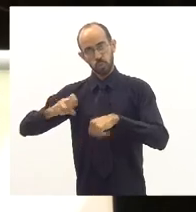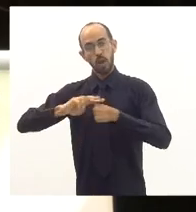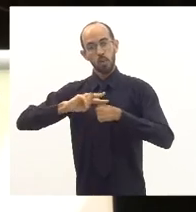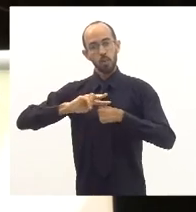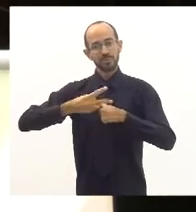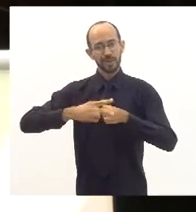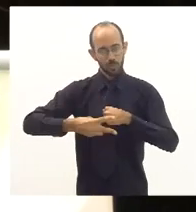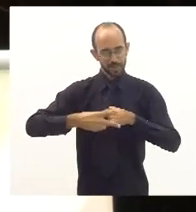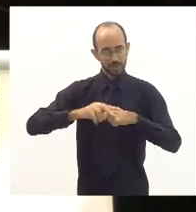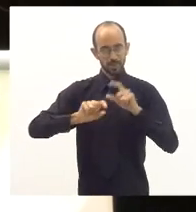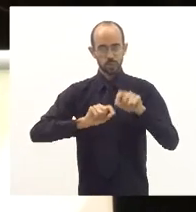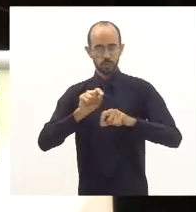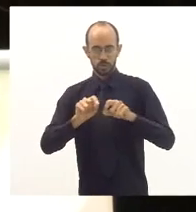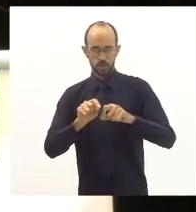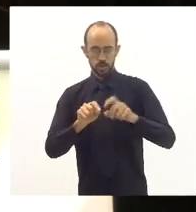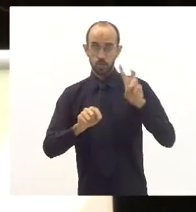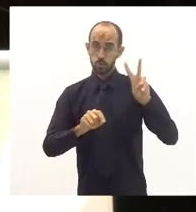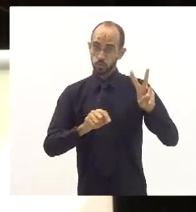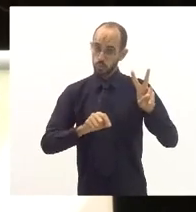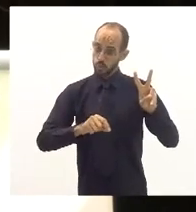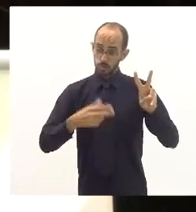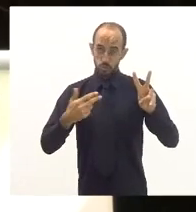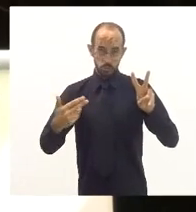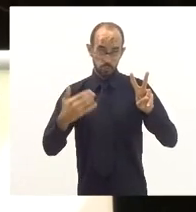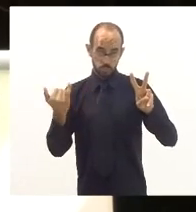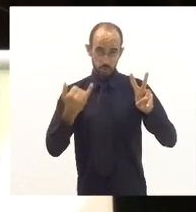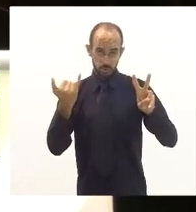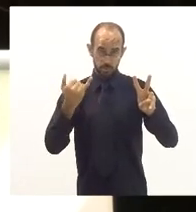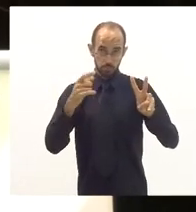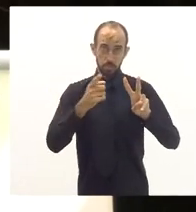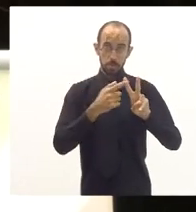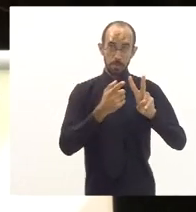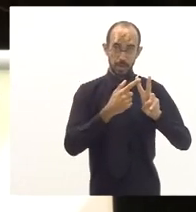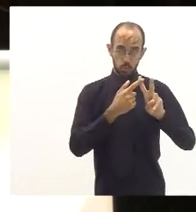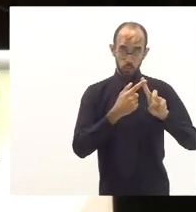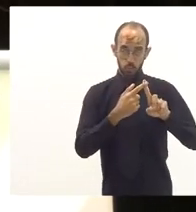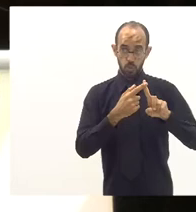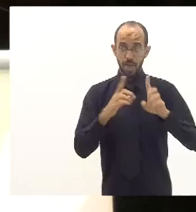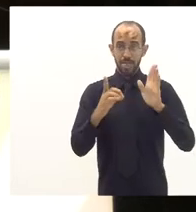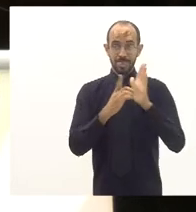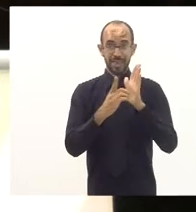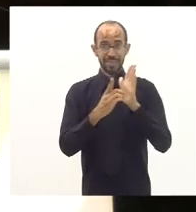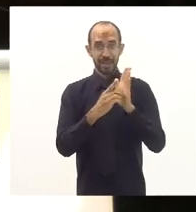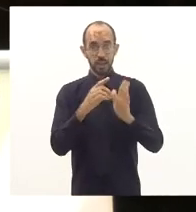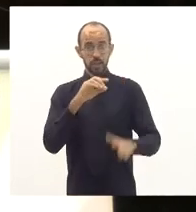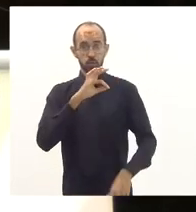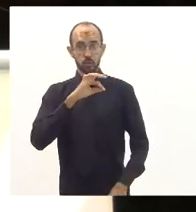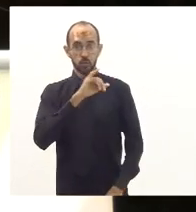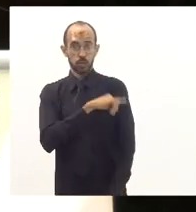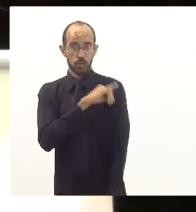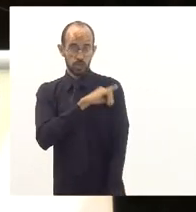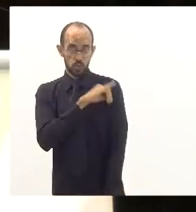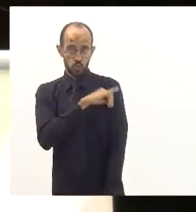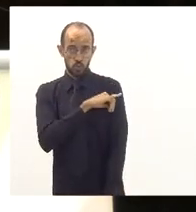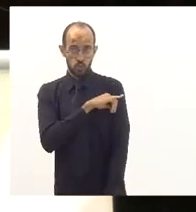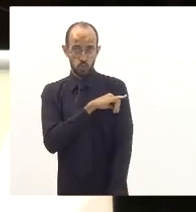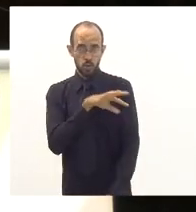prático disso. Dois, importantíssimos. Primeiro, Detran do Rio de Janeiro,